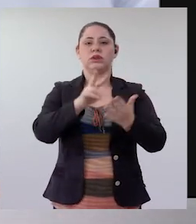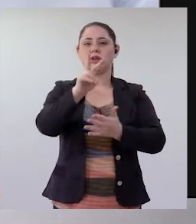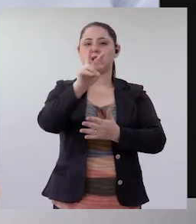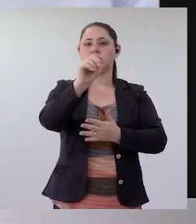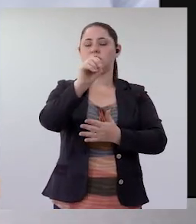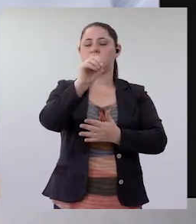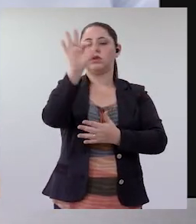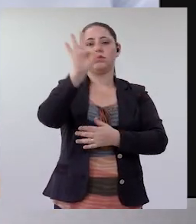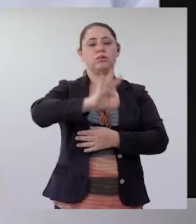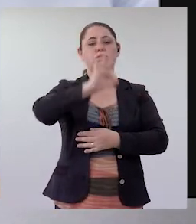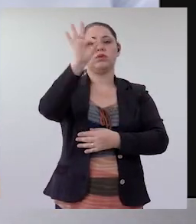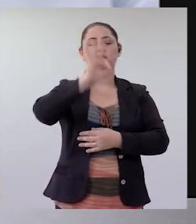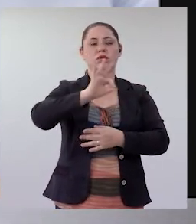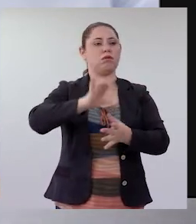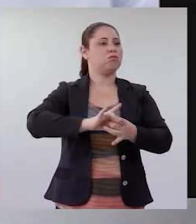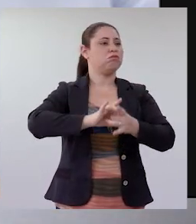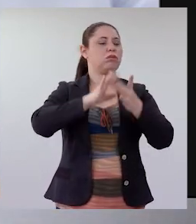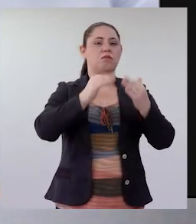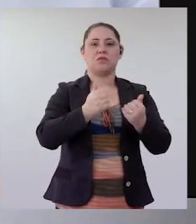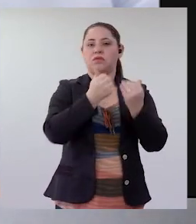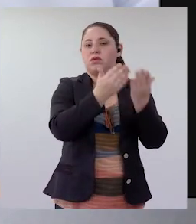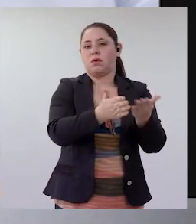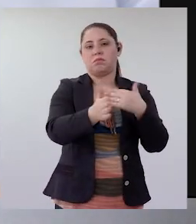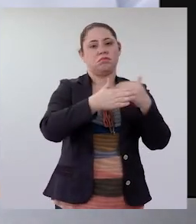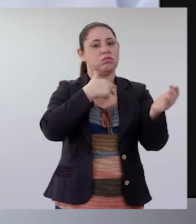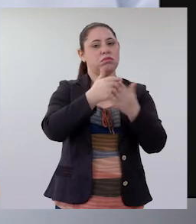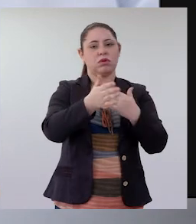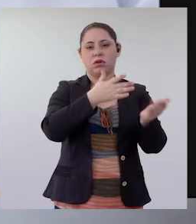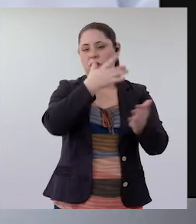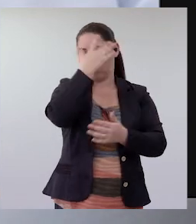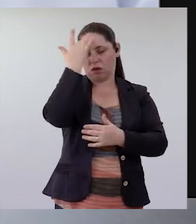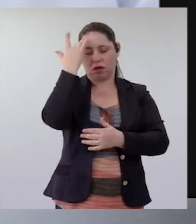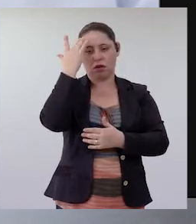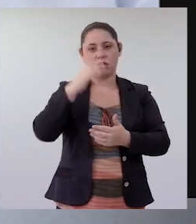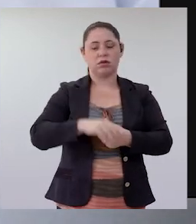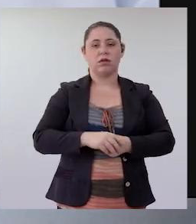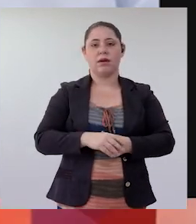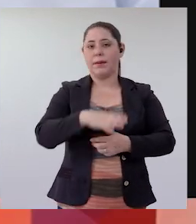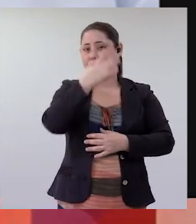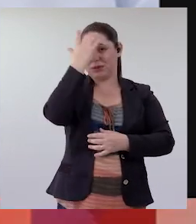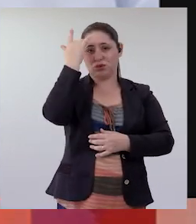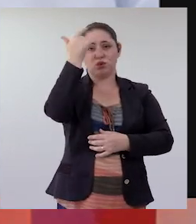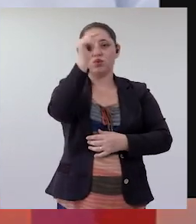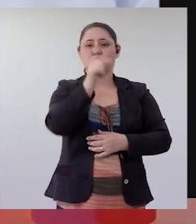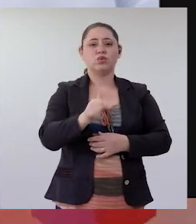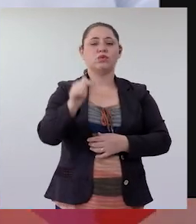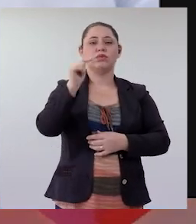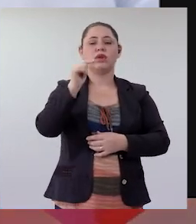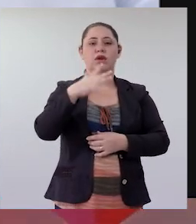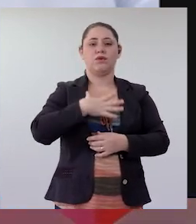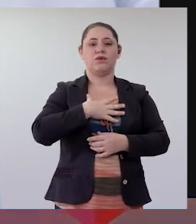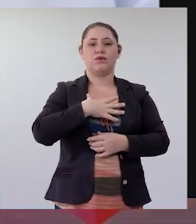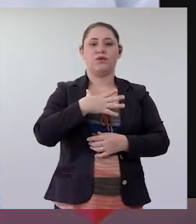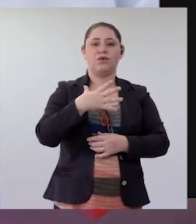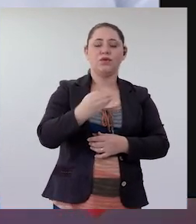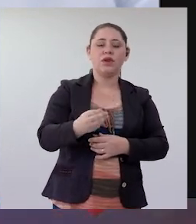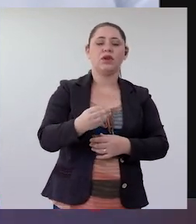até 50% de seus bens livremente. E aqueles que não tenham herdeiros necessários, que